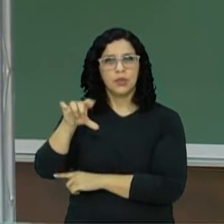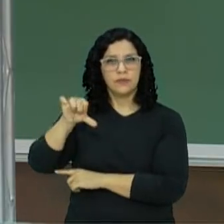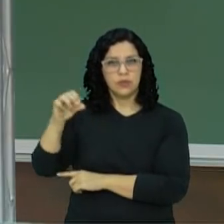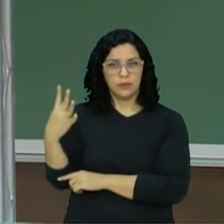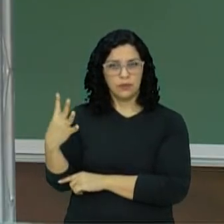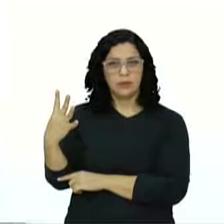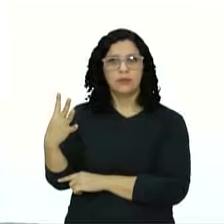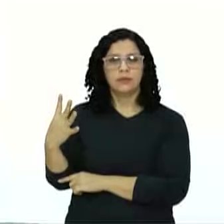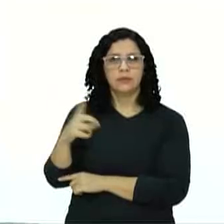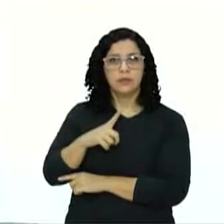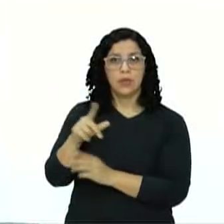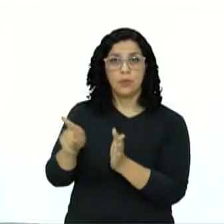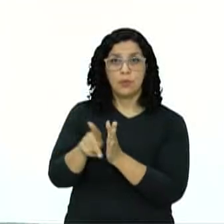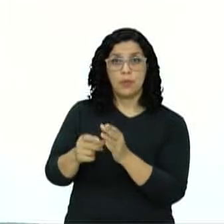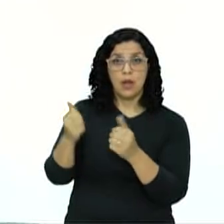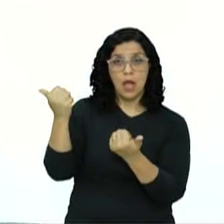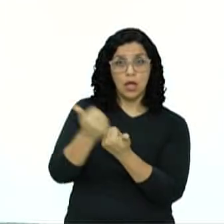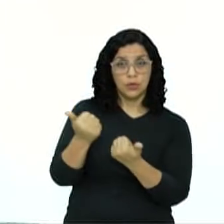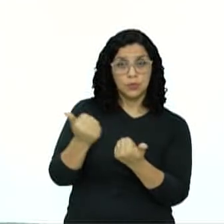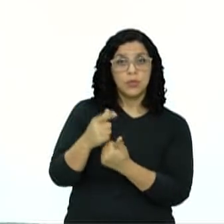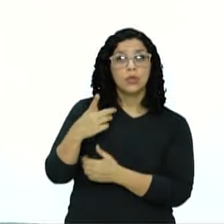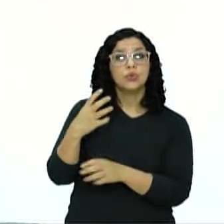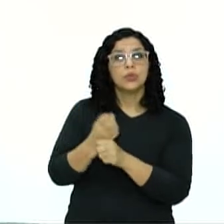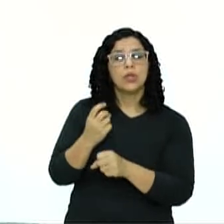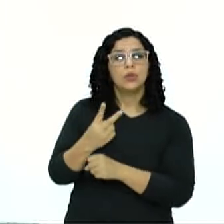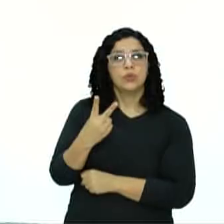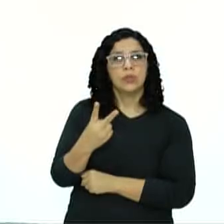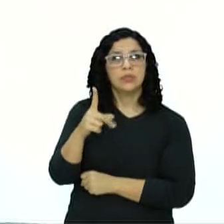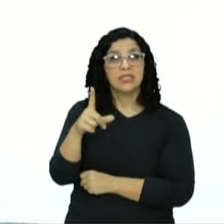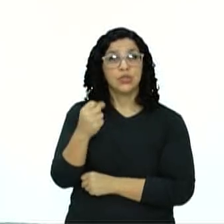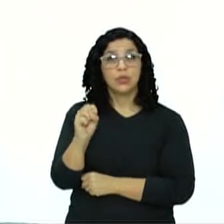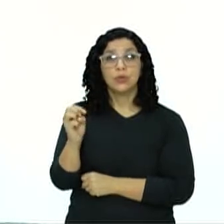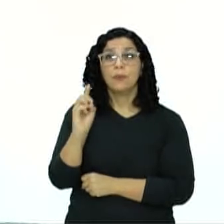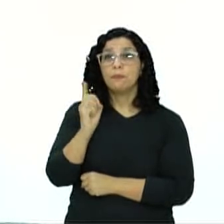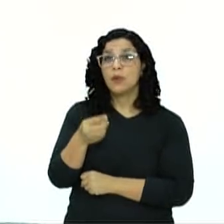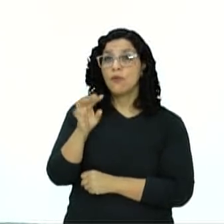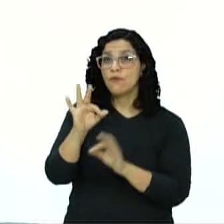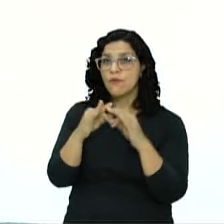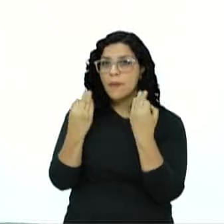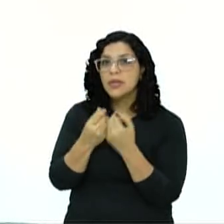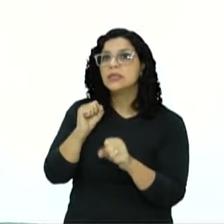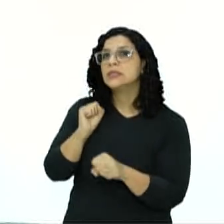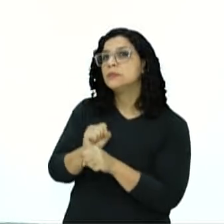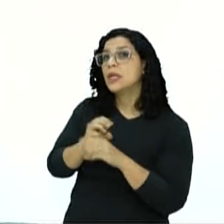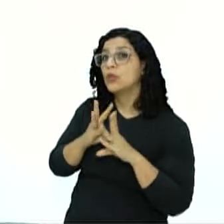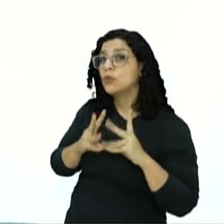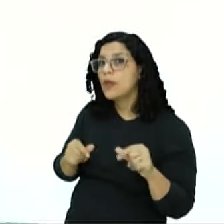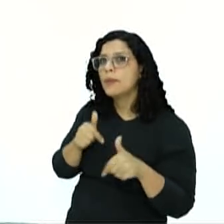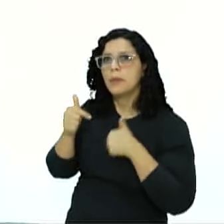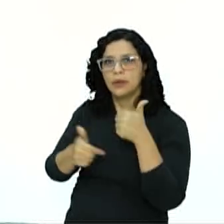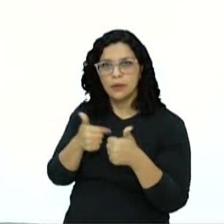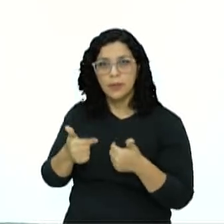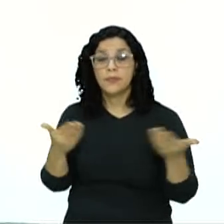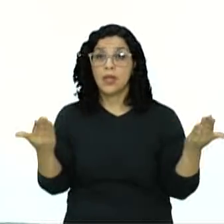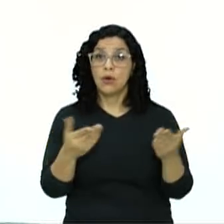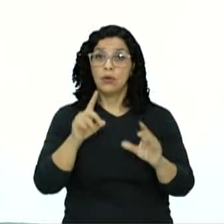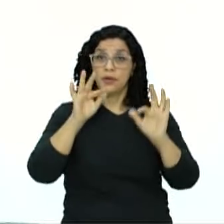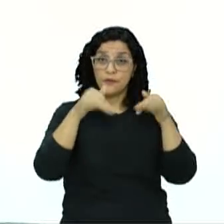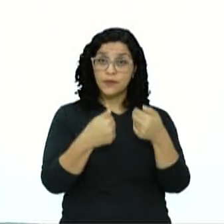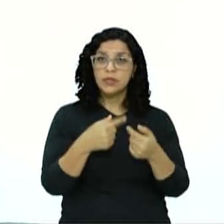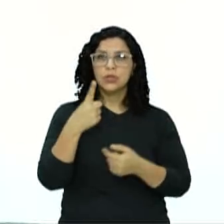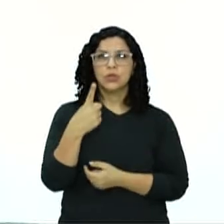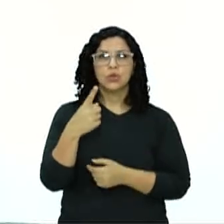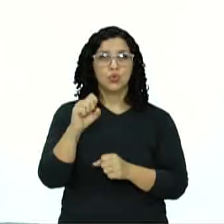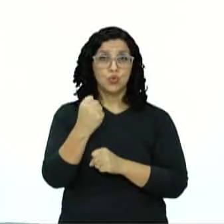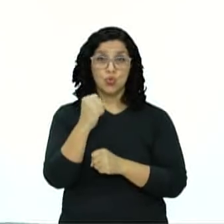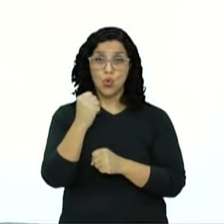1994, quando ele vai assumir, era de 218 mil famílias assentadas. Já no final dos